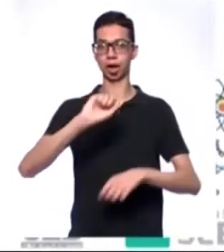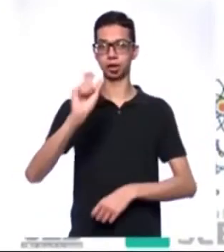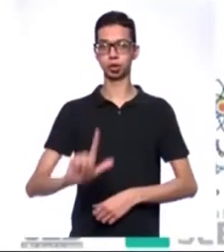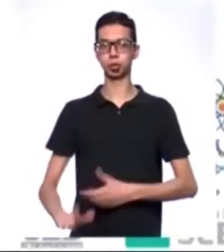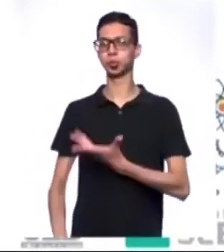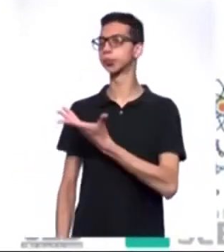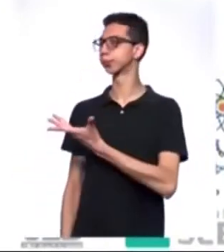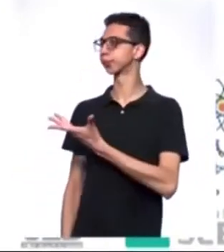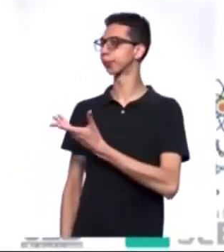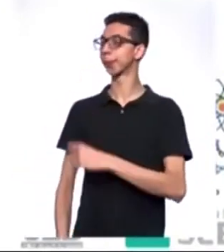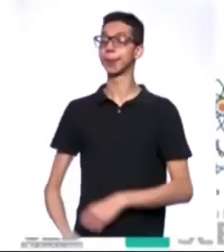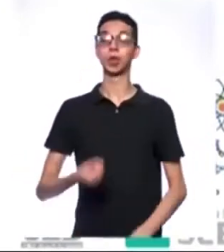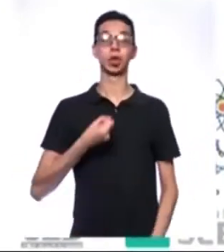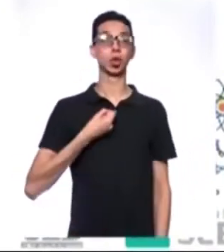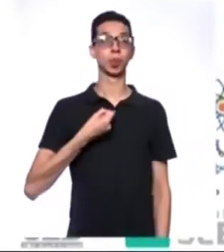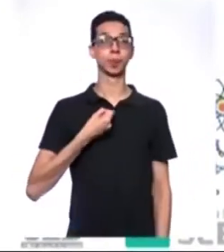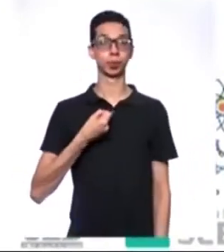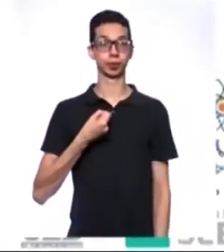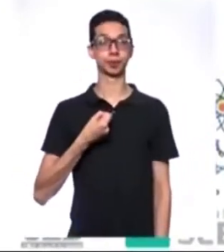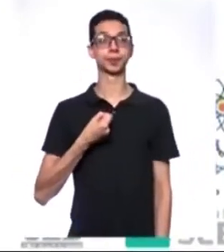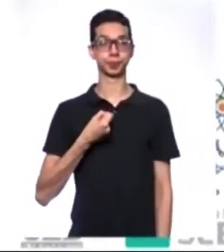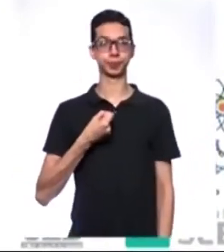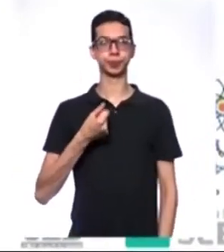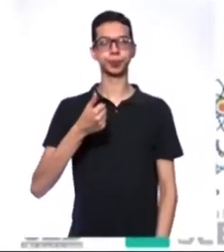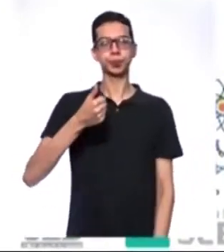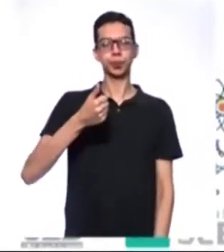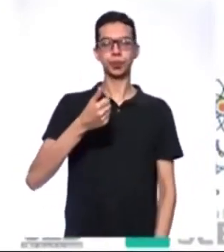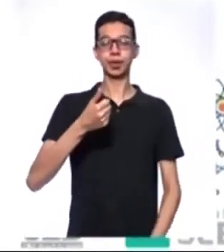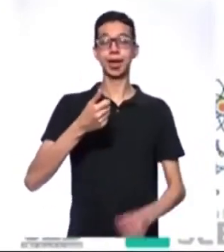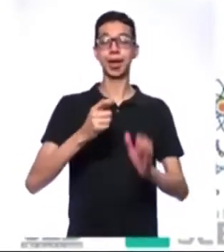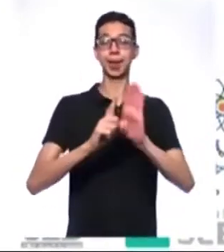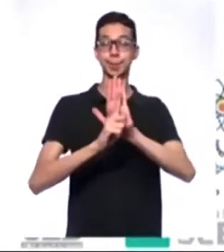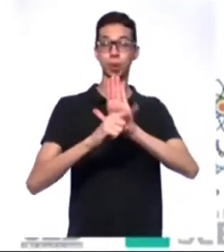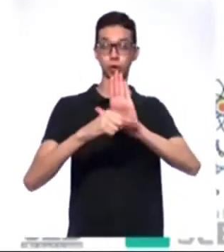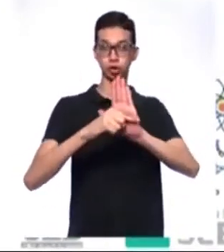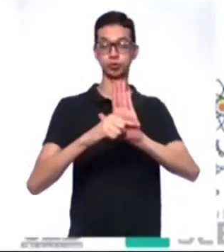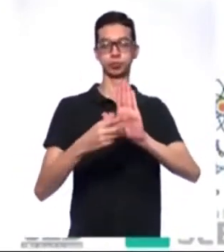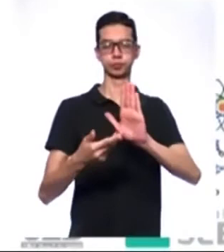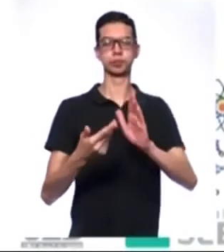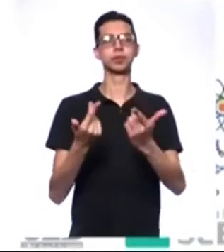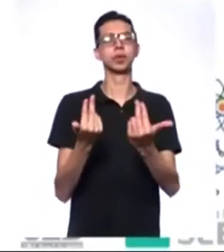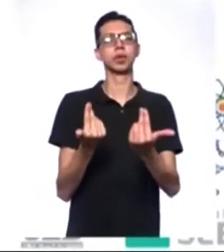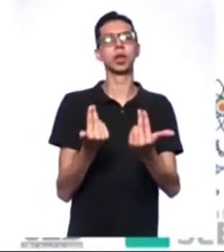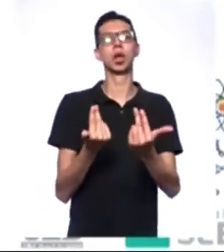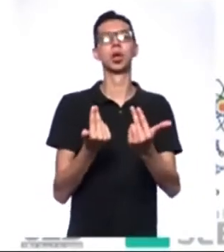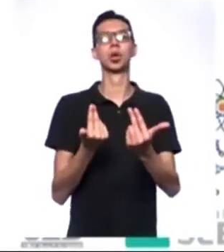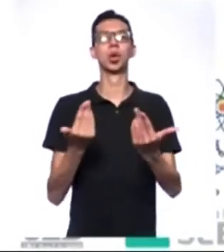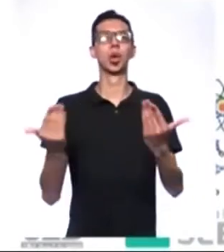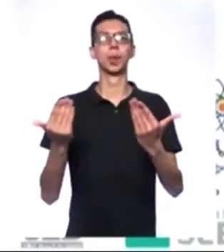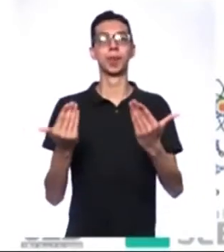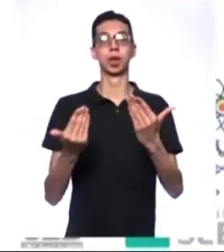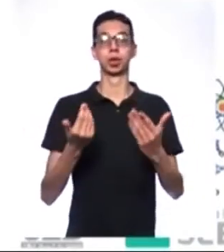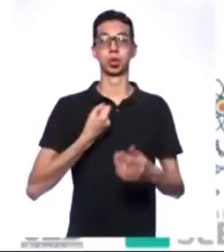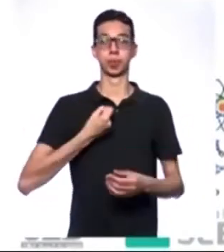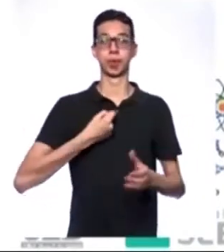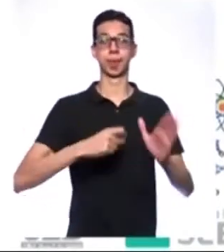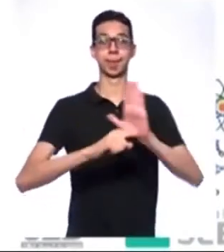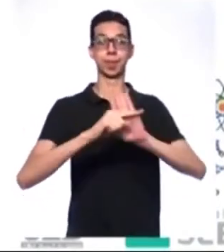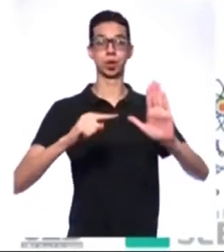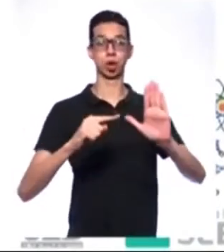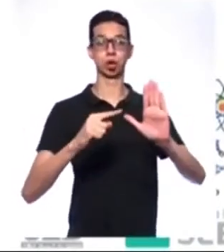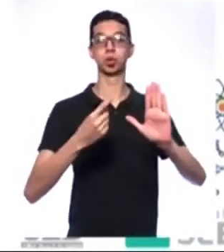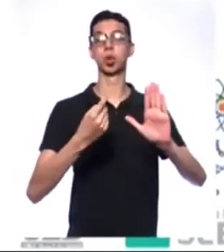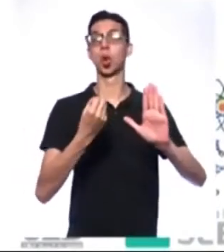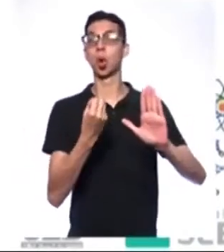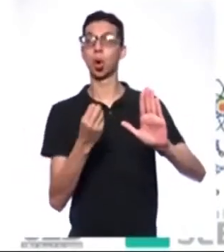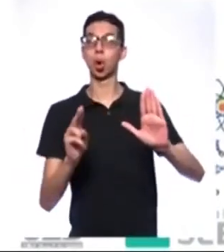inteiros positivos consecutivos de um número natural menores ou iguais a ele Qual o símbolo do fatorial é uma